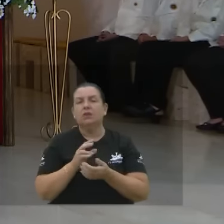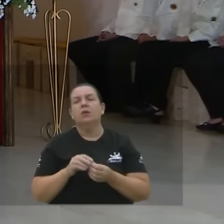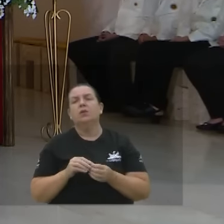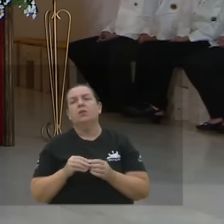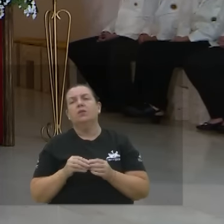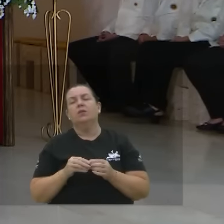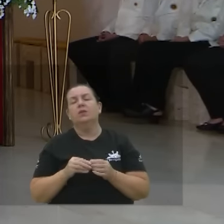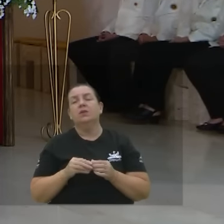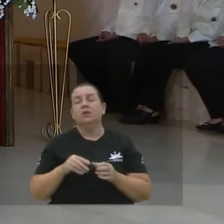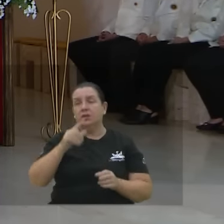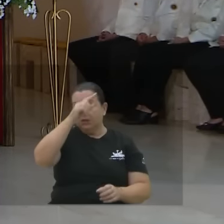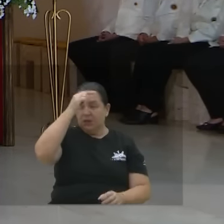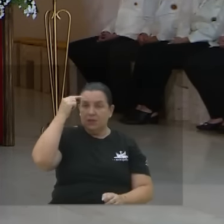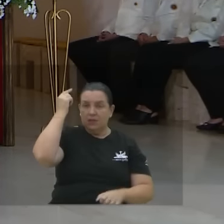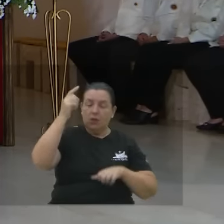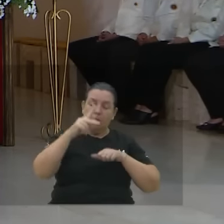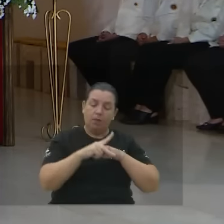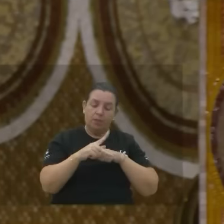de São Pedro,